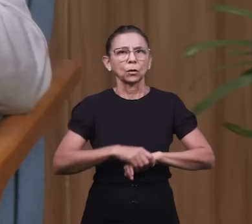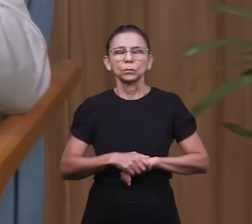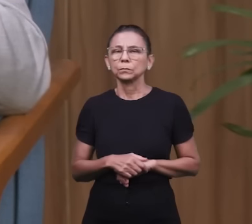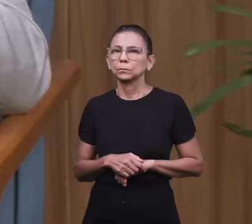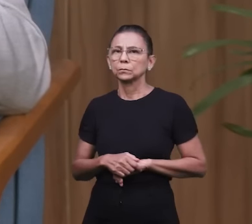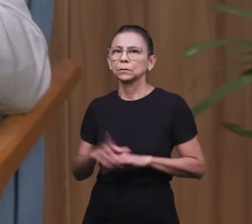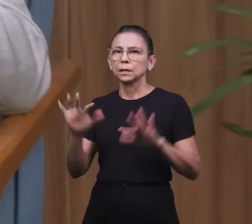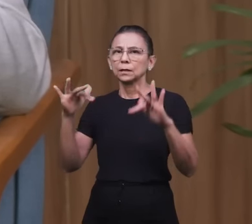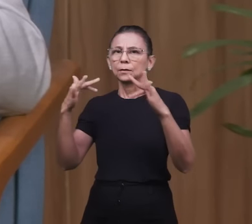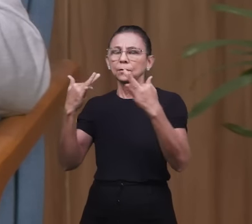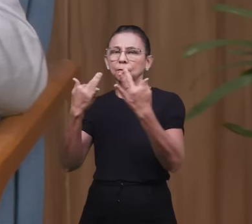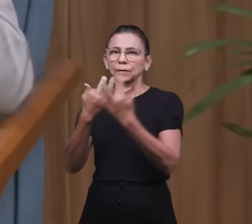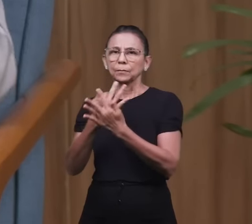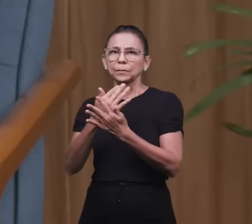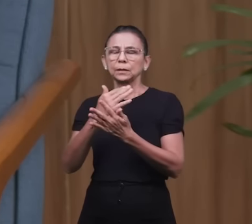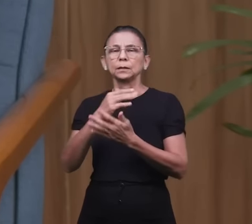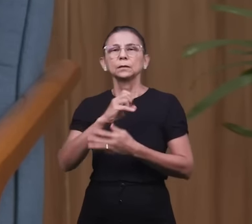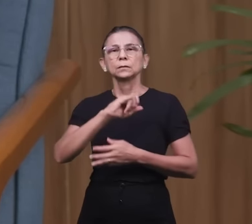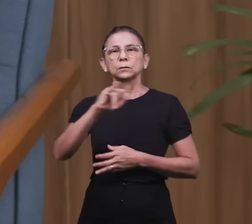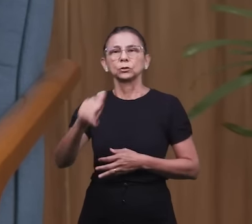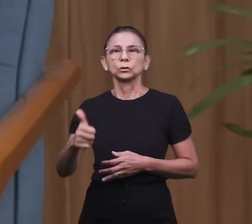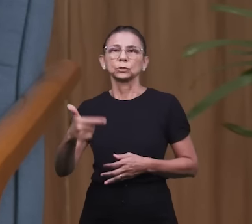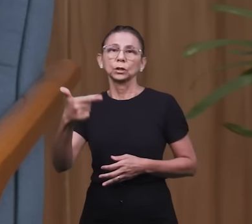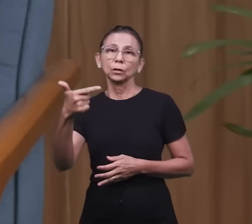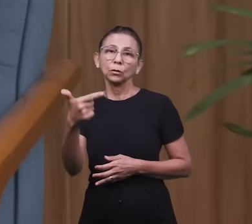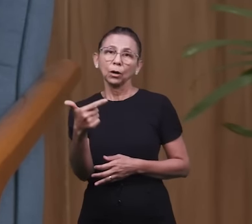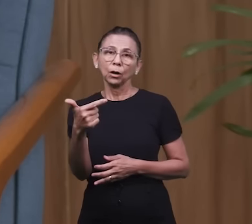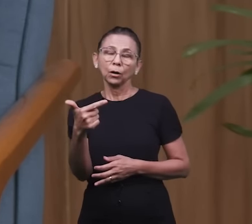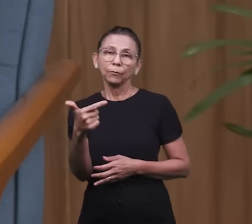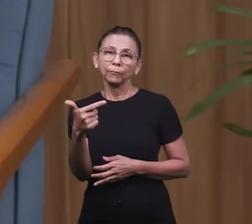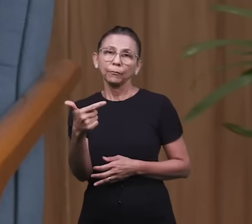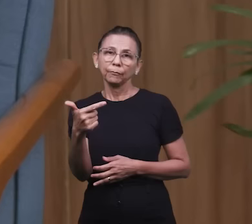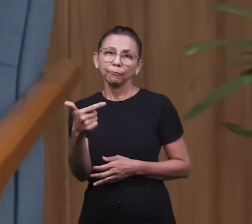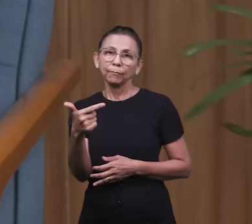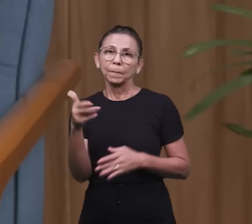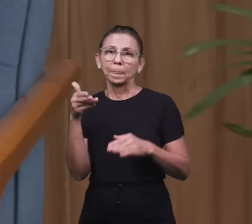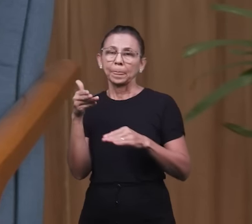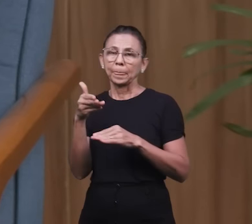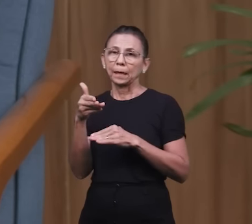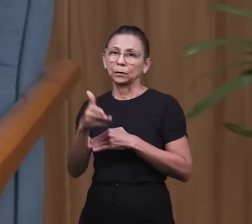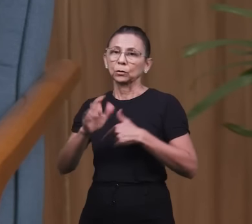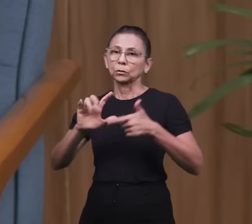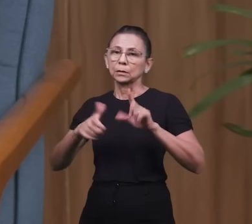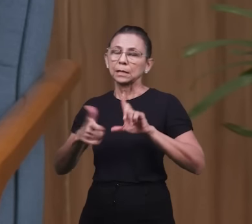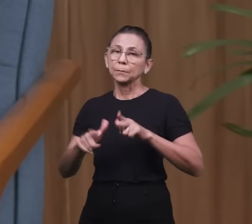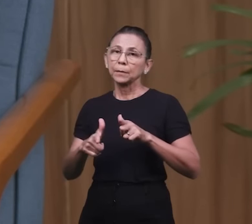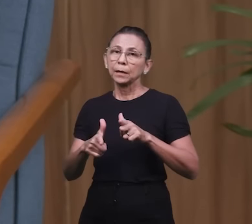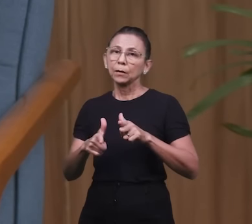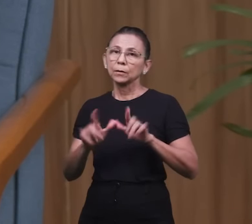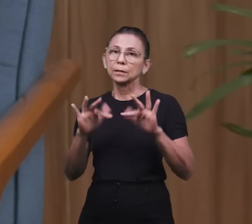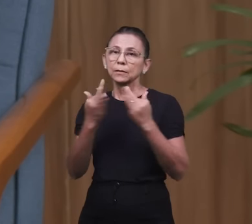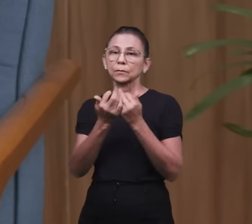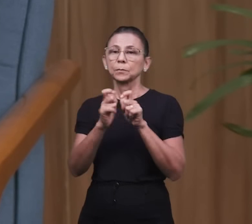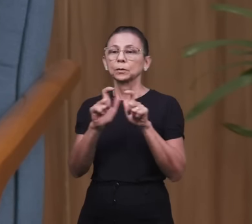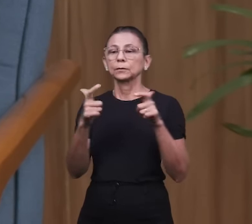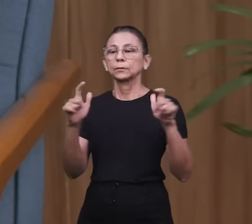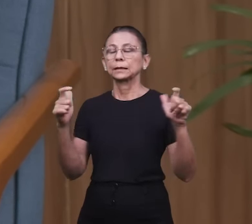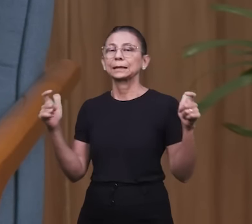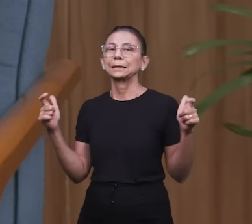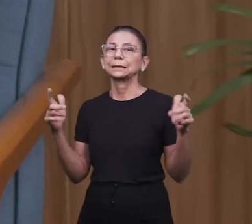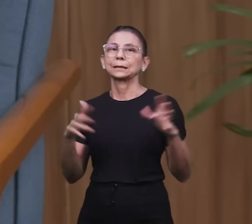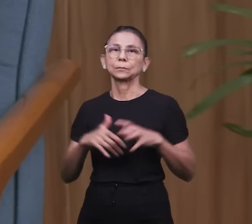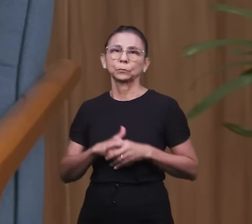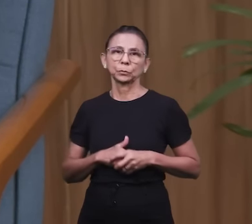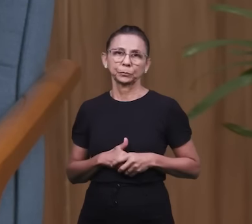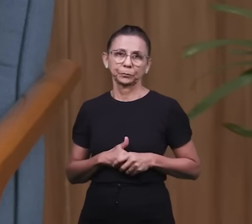chegou no Egito família de Jacó que se tornou um povo numeroso e nós estamos falando do Êxodo do início desse